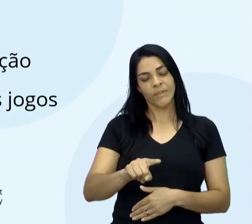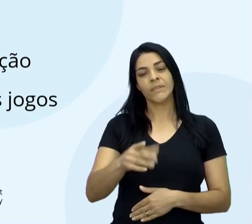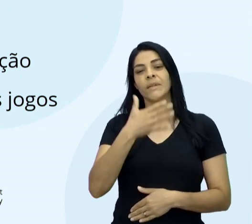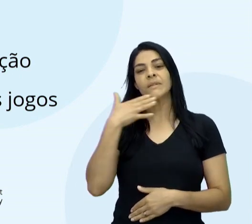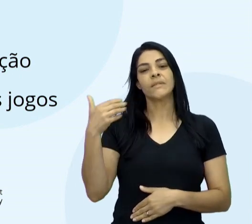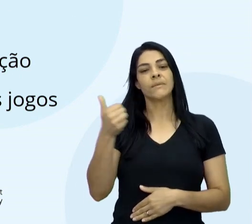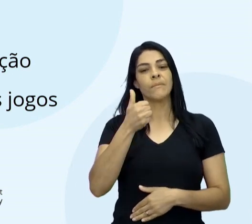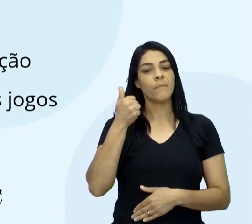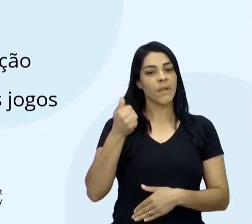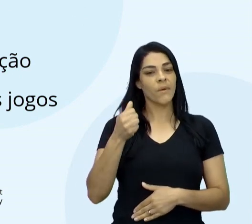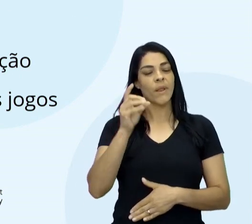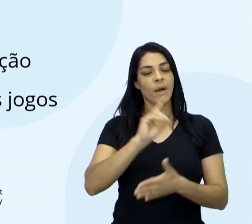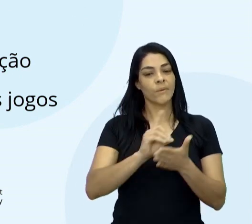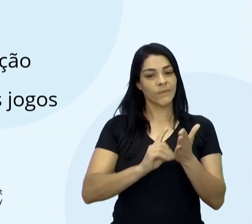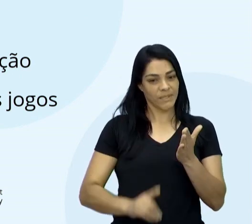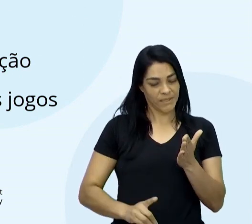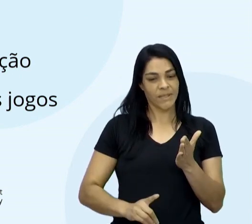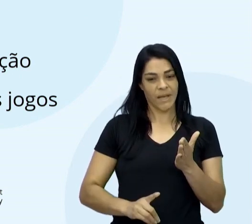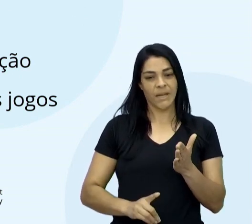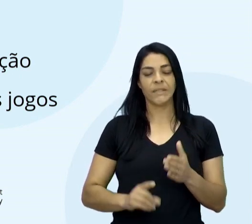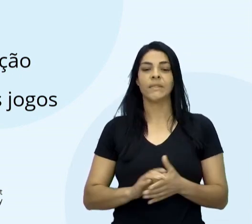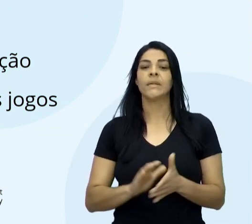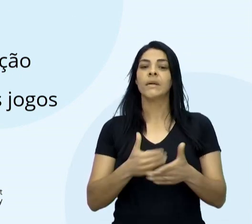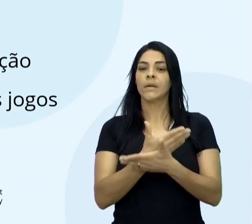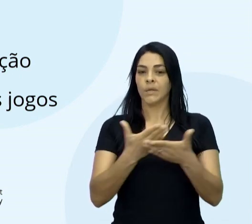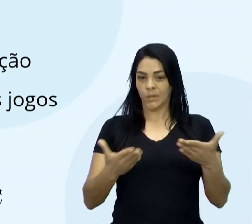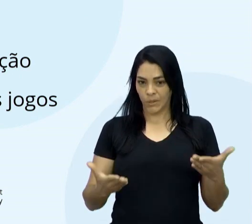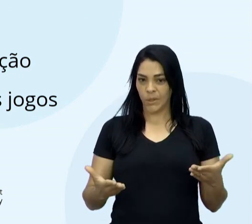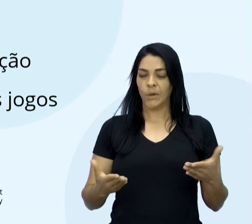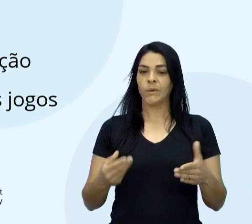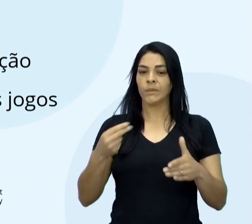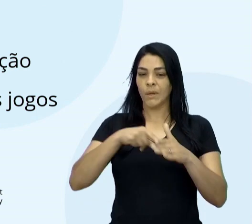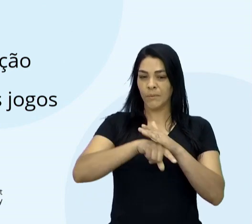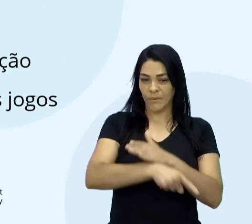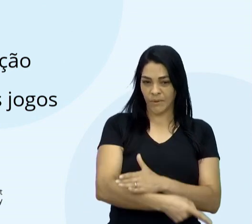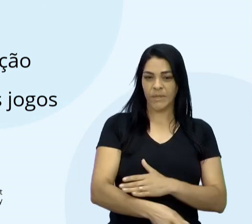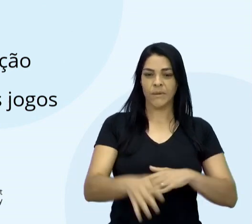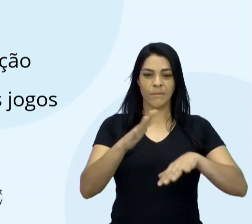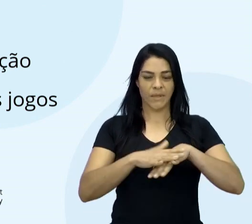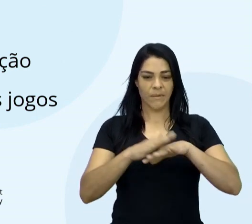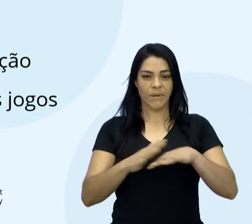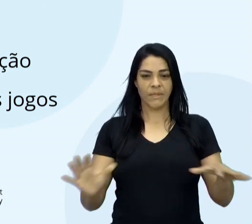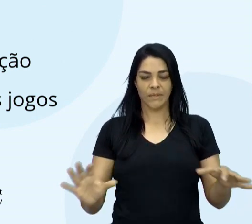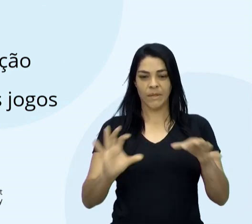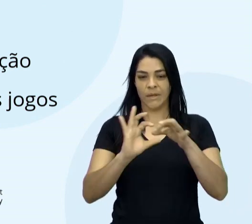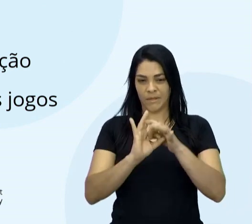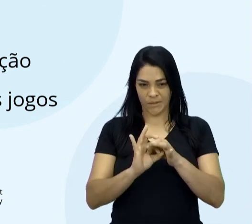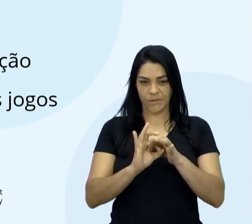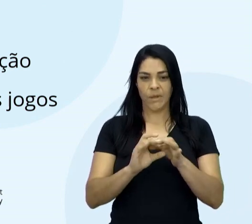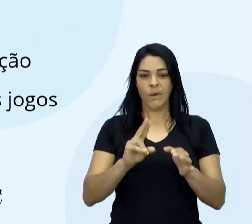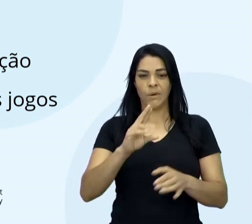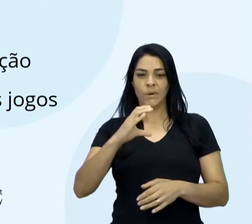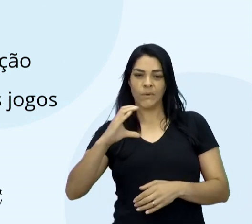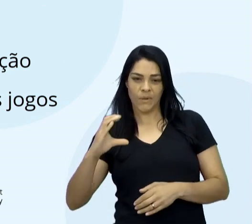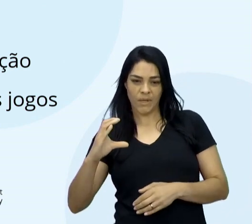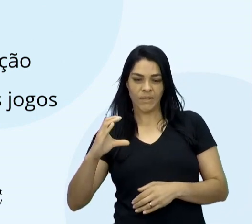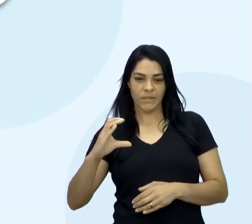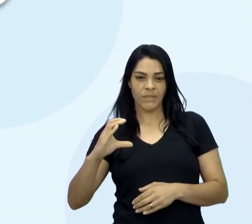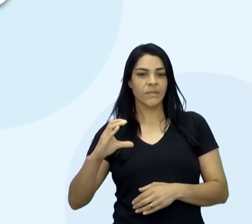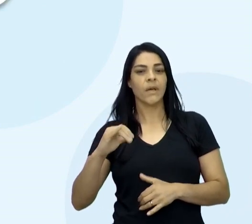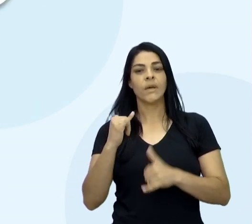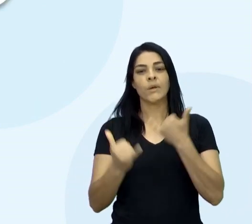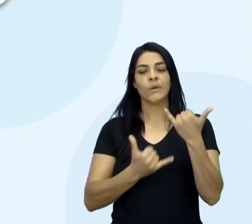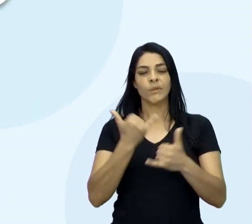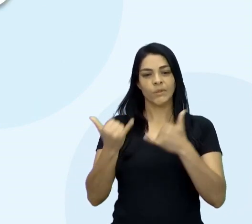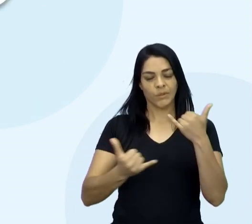circuito, tá bom? Nós estamos no aprofundamento matemática conectada e é terminando aí a nossa unidade curricular jogos da estratégia